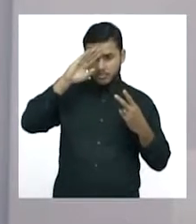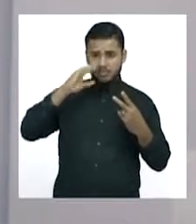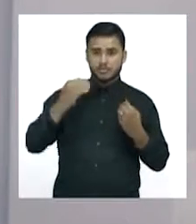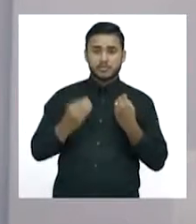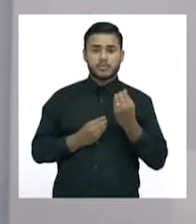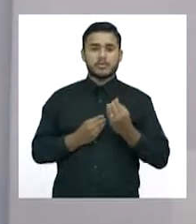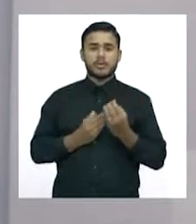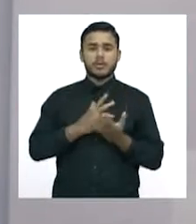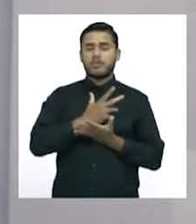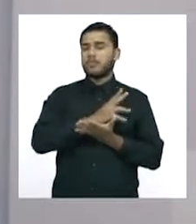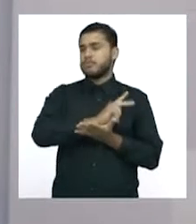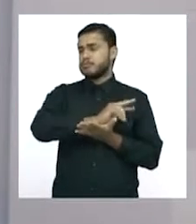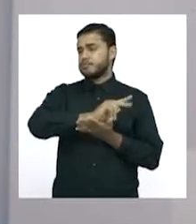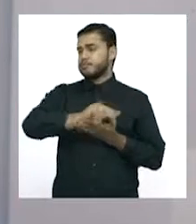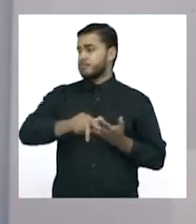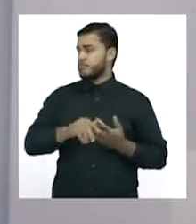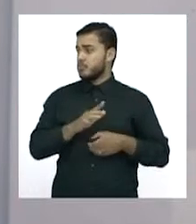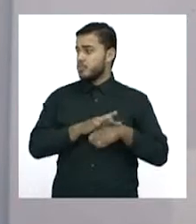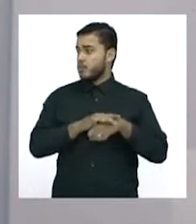com de diversas doenças,